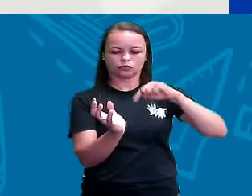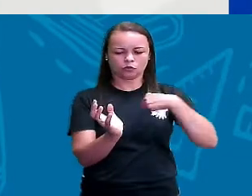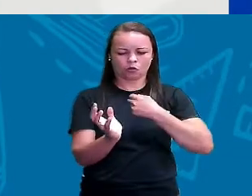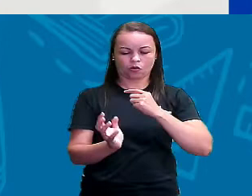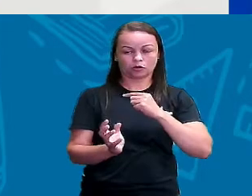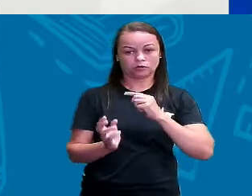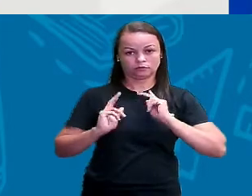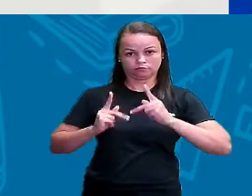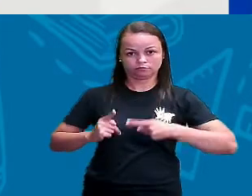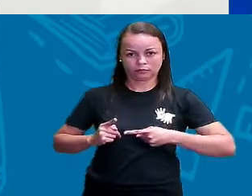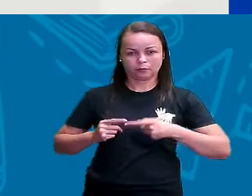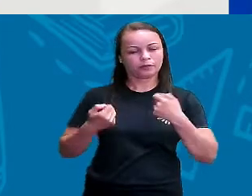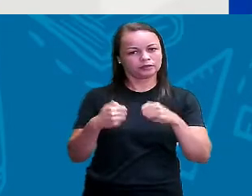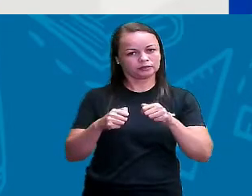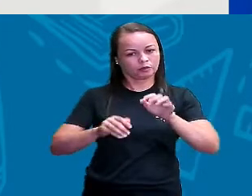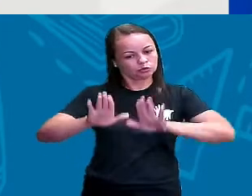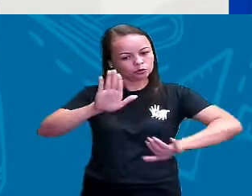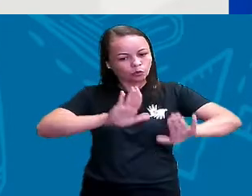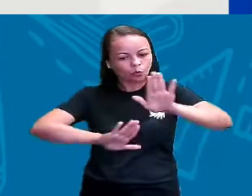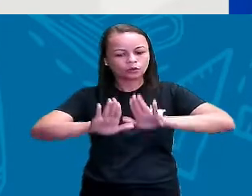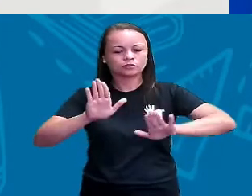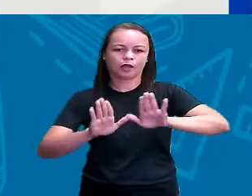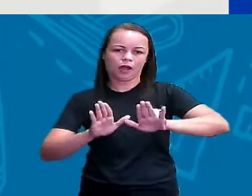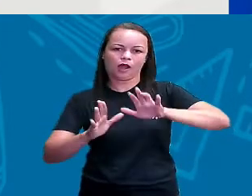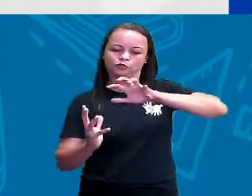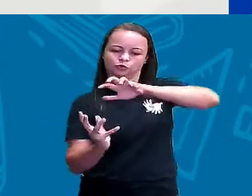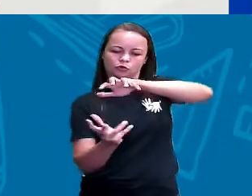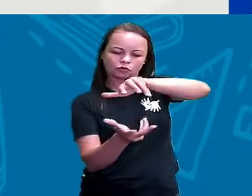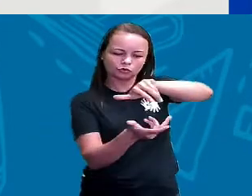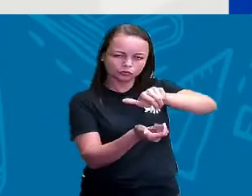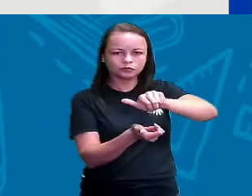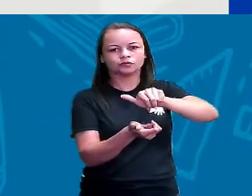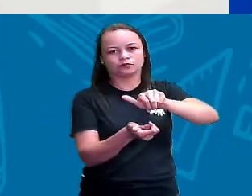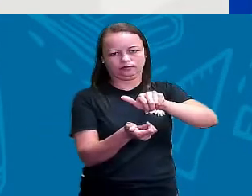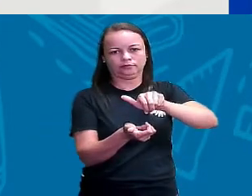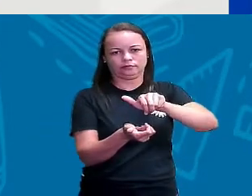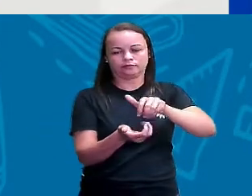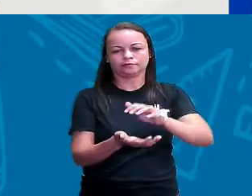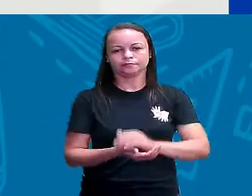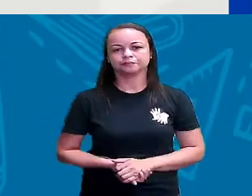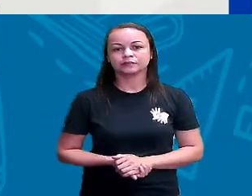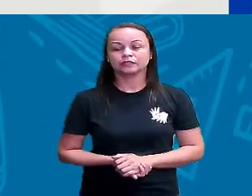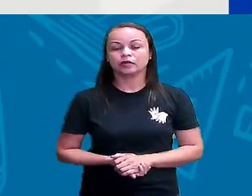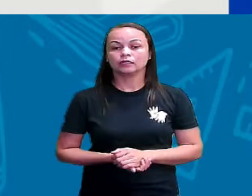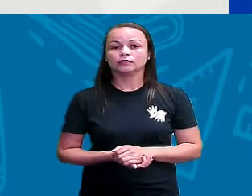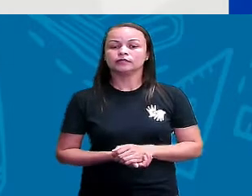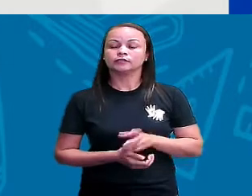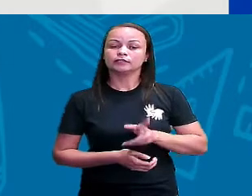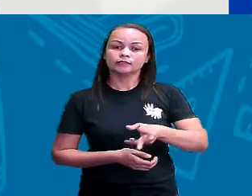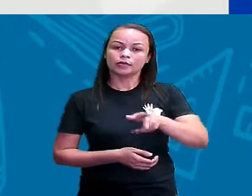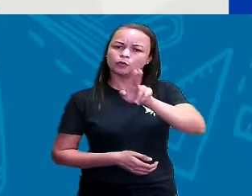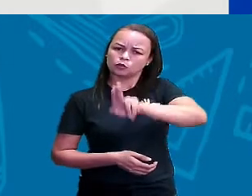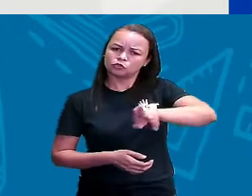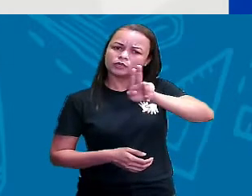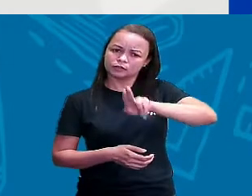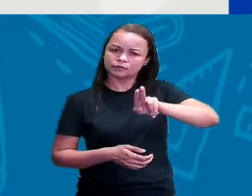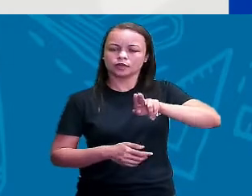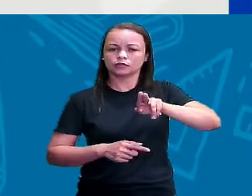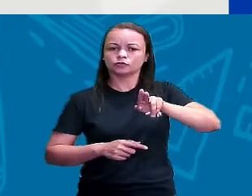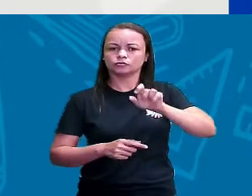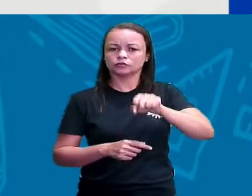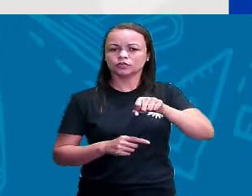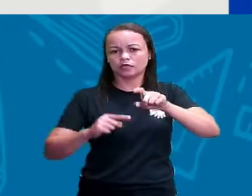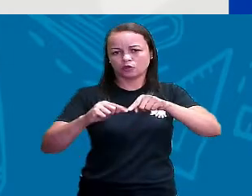temos que cuidar da nossa casa, temos que cuidar do nosso planeta, tá certo? Sempre utilizando os recursos que ele